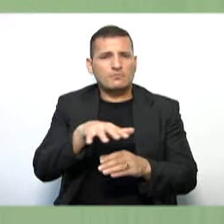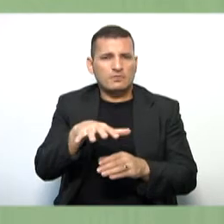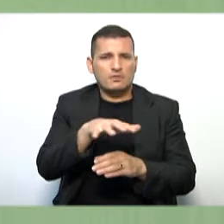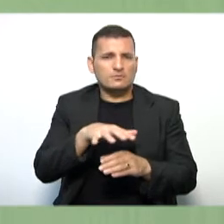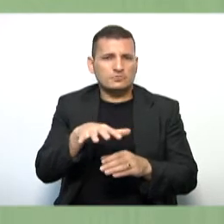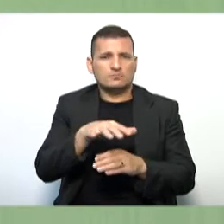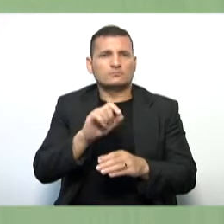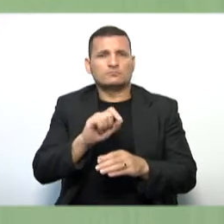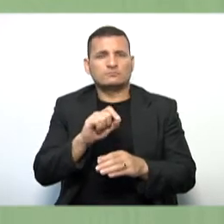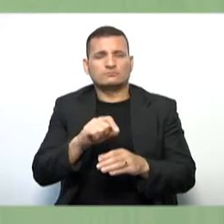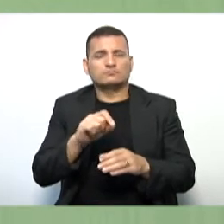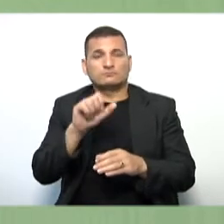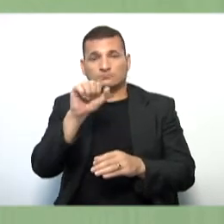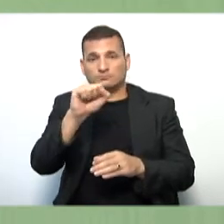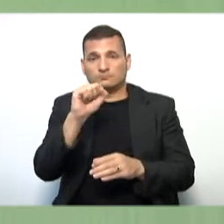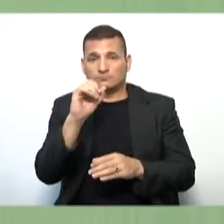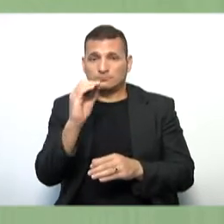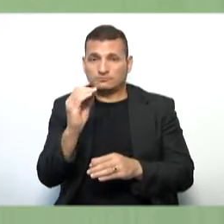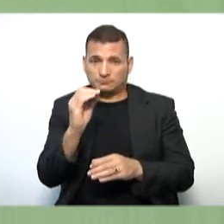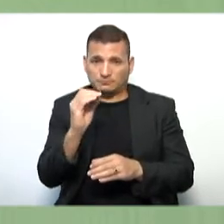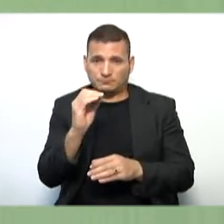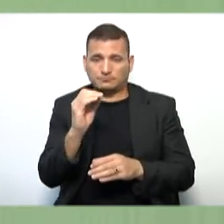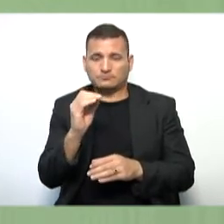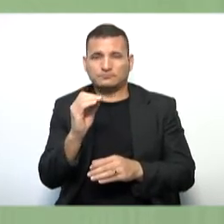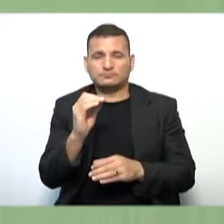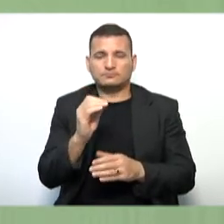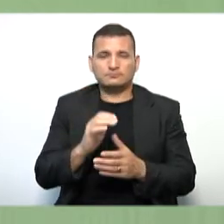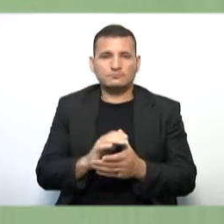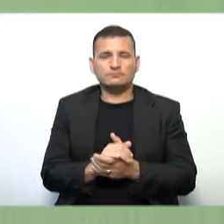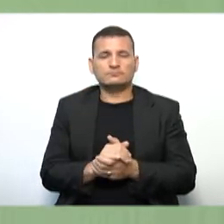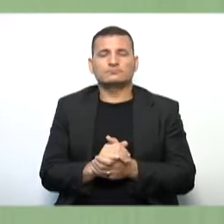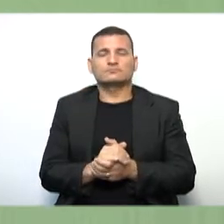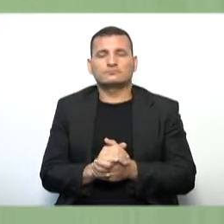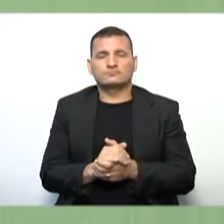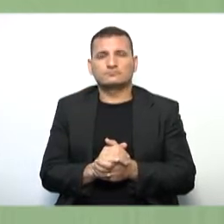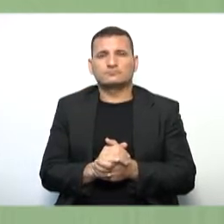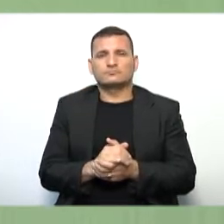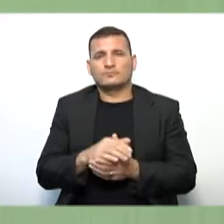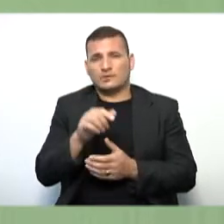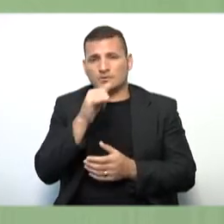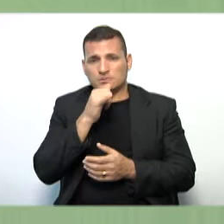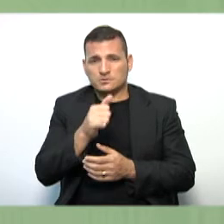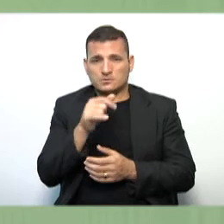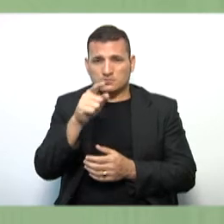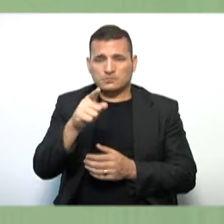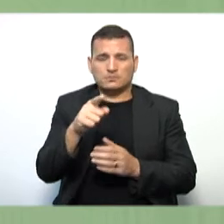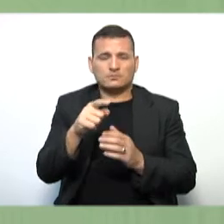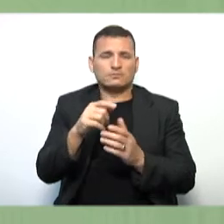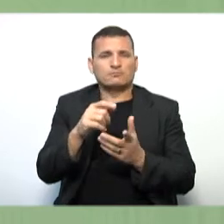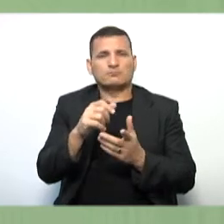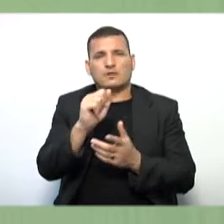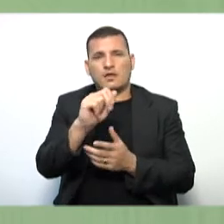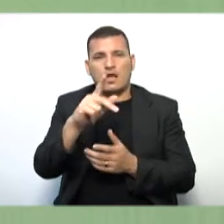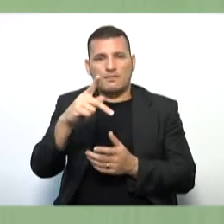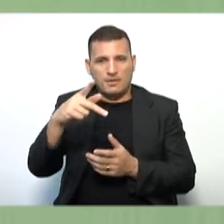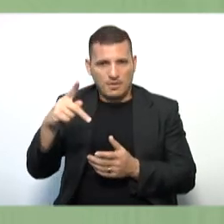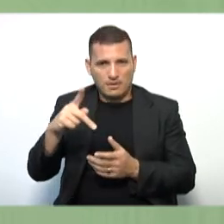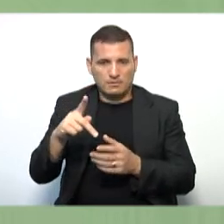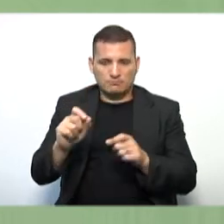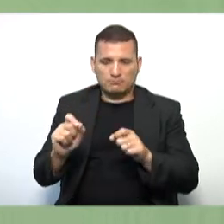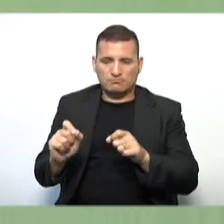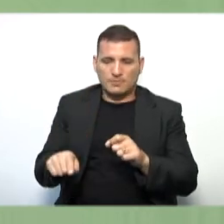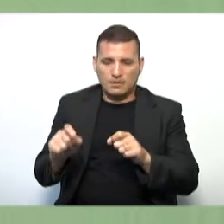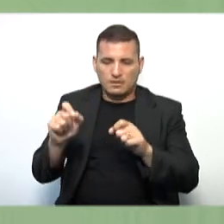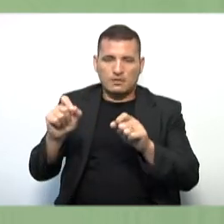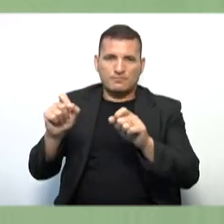fornecido pelo sistema operacional. Então, a partir do momento que você abriu um programa, deu 2 cliques nele ou abriu